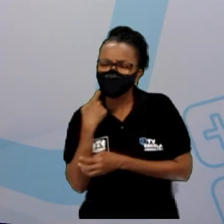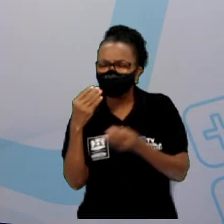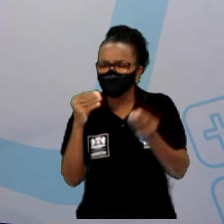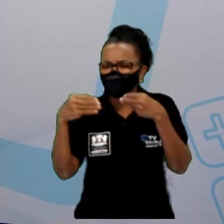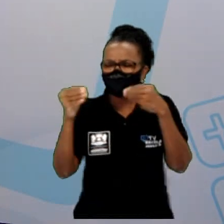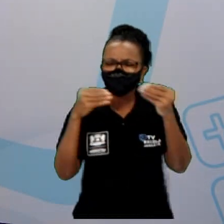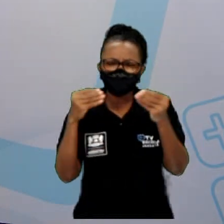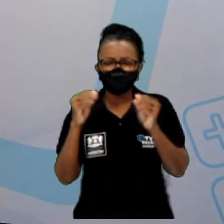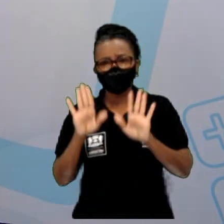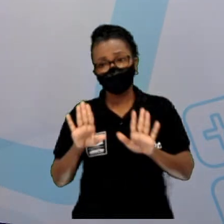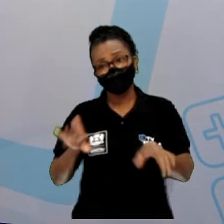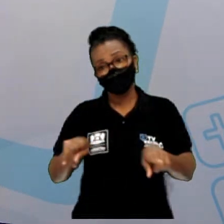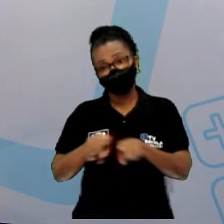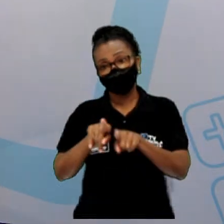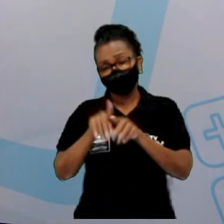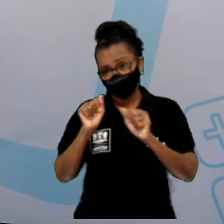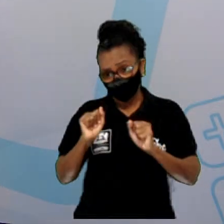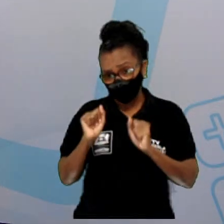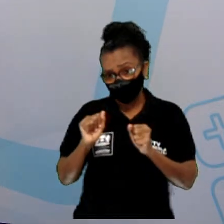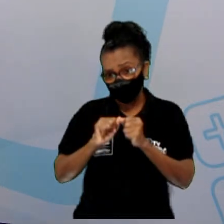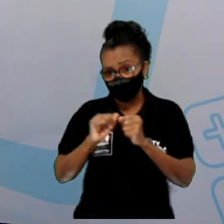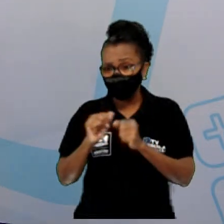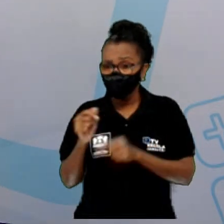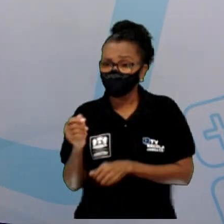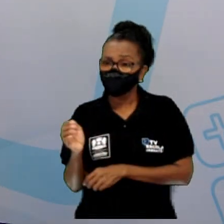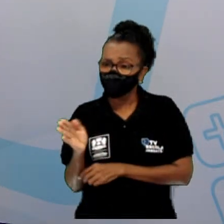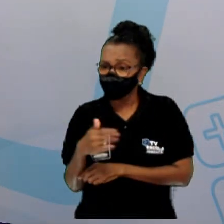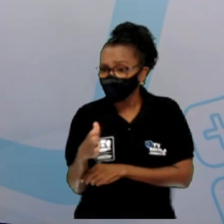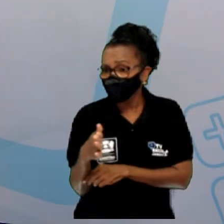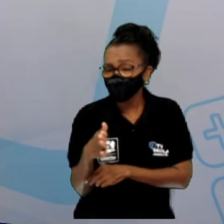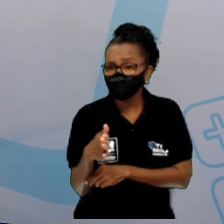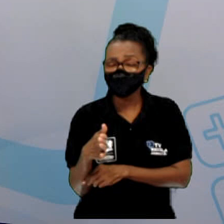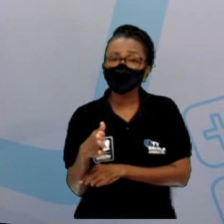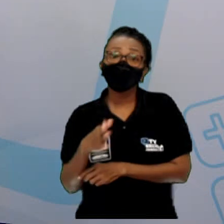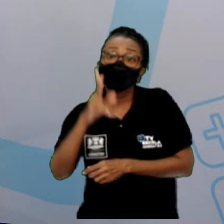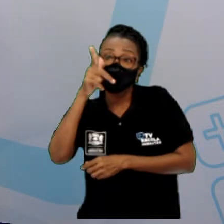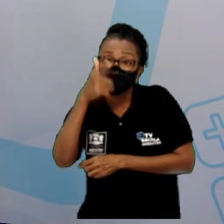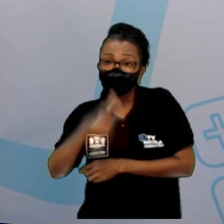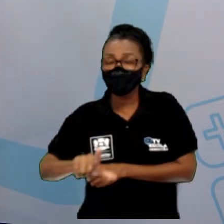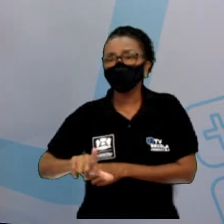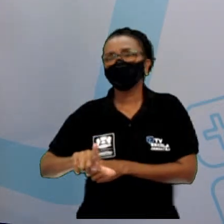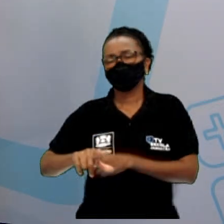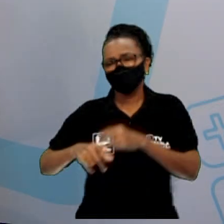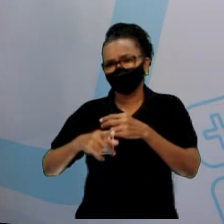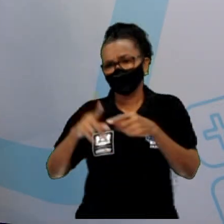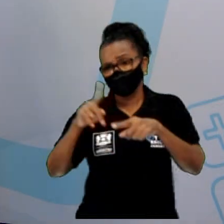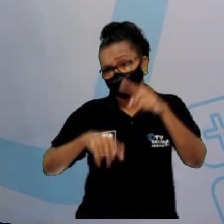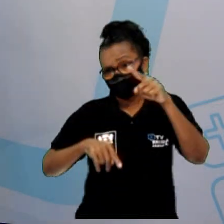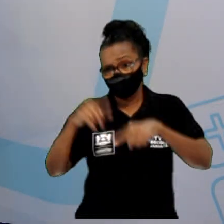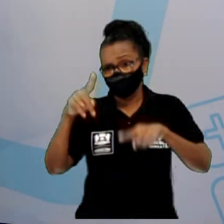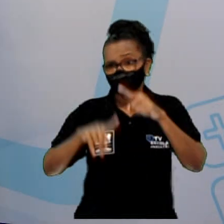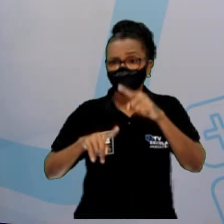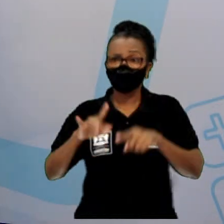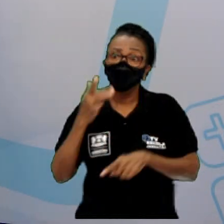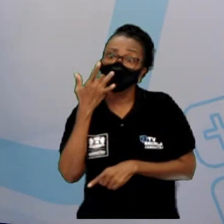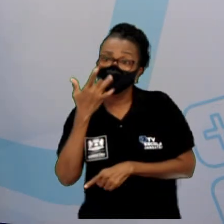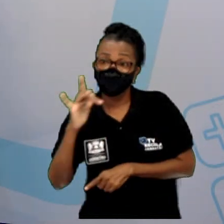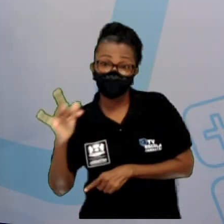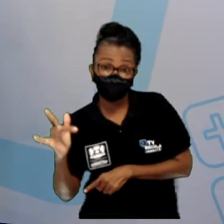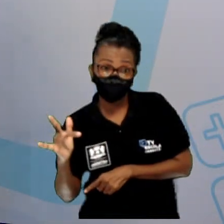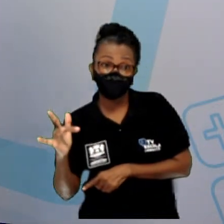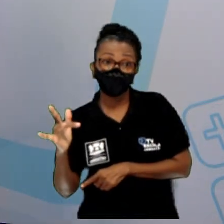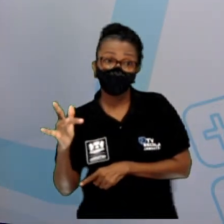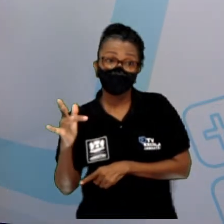Mas eu também poderia fazer aquele peixinho de outros materiais. Se eu fizesse o peixinho de ouro, não é?